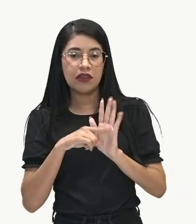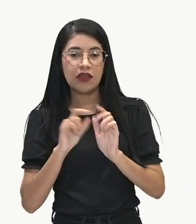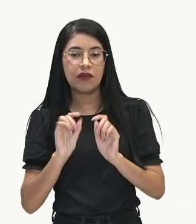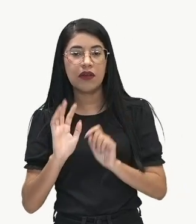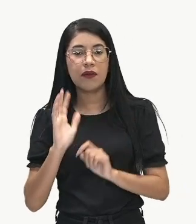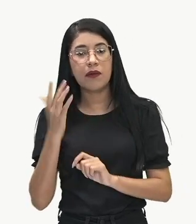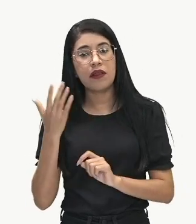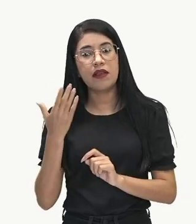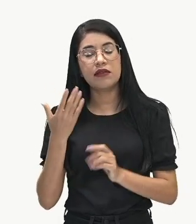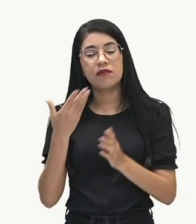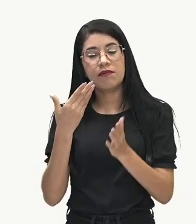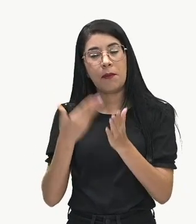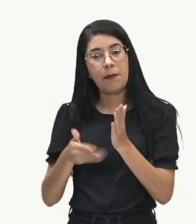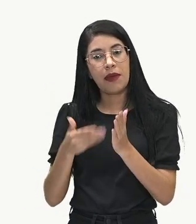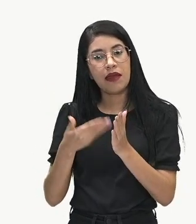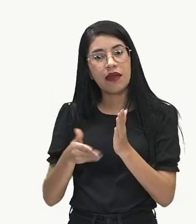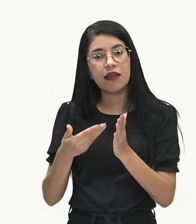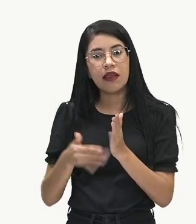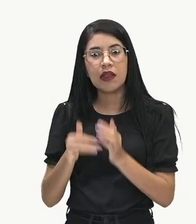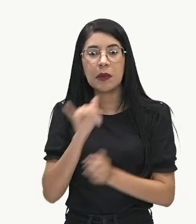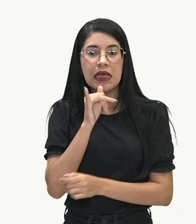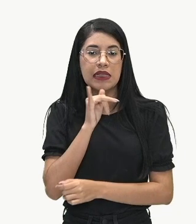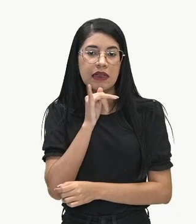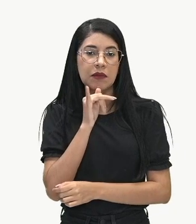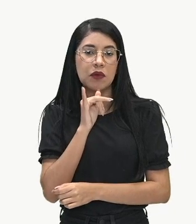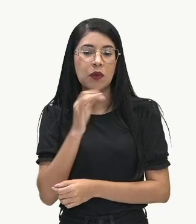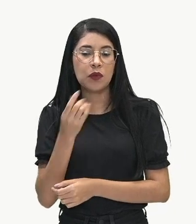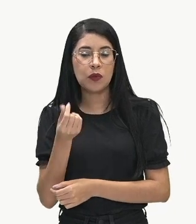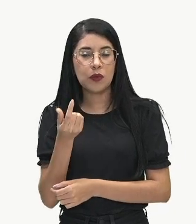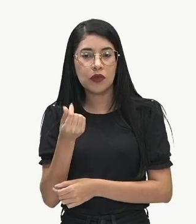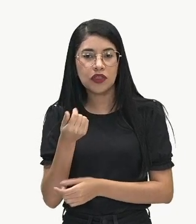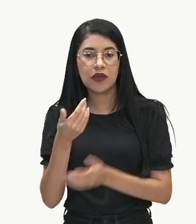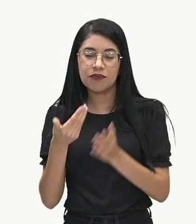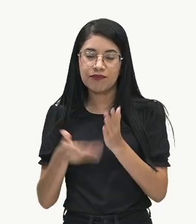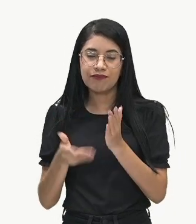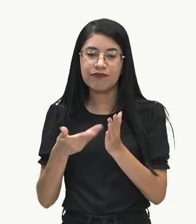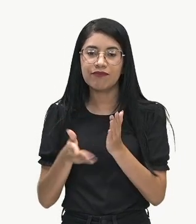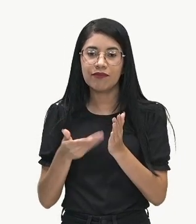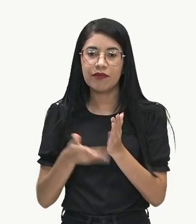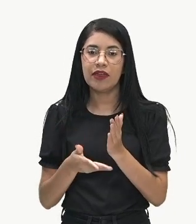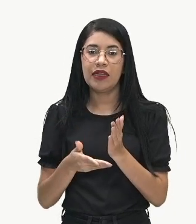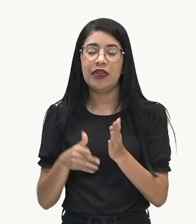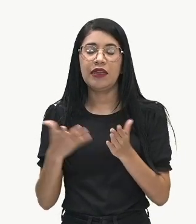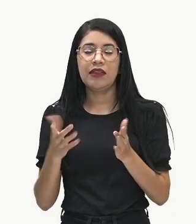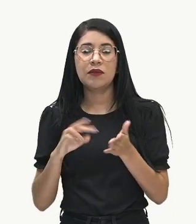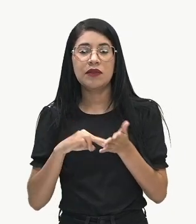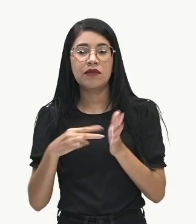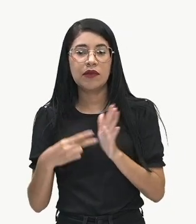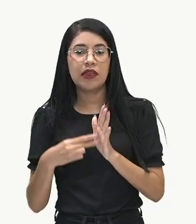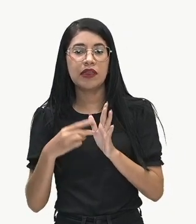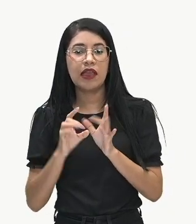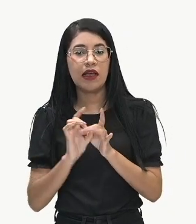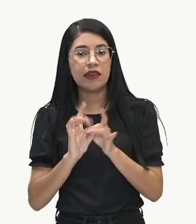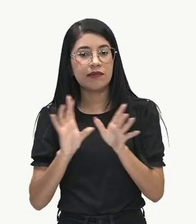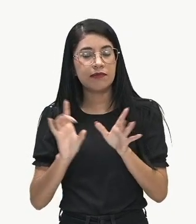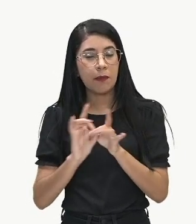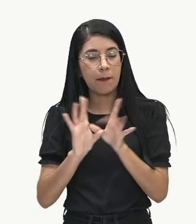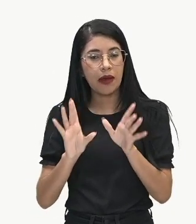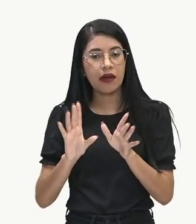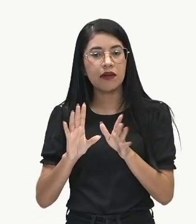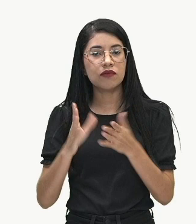estou perdendo dinheiro, eu perdi dinheiro. Então, exotérmico. Libera calor, né?